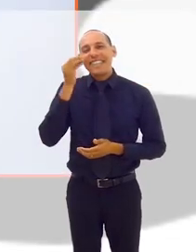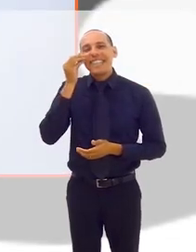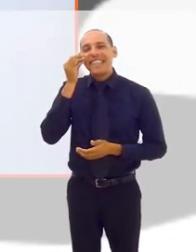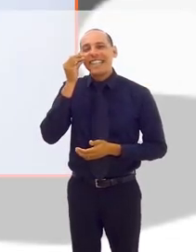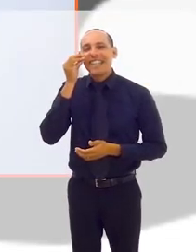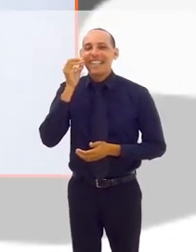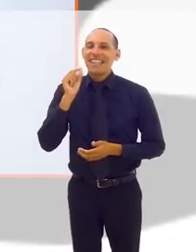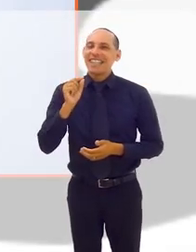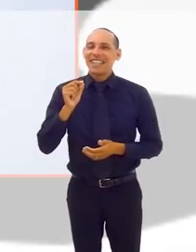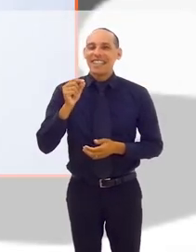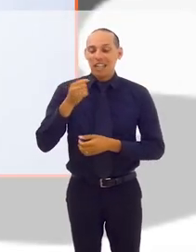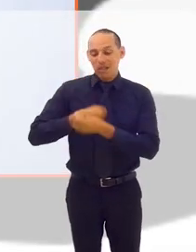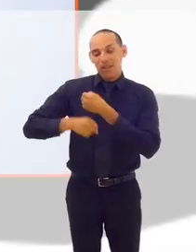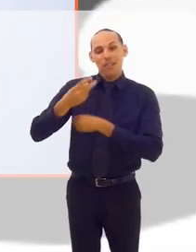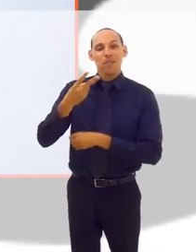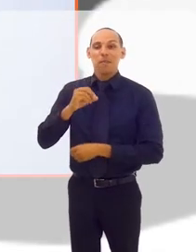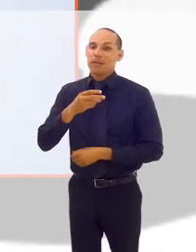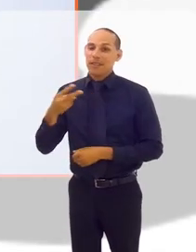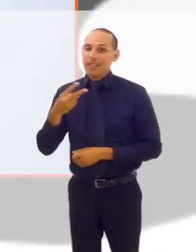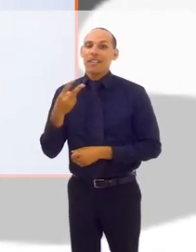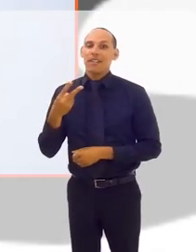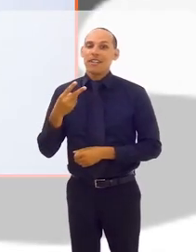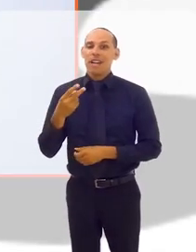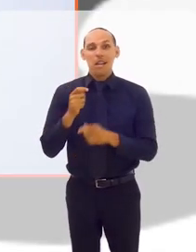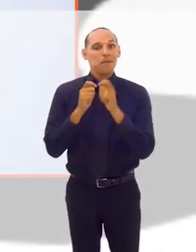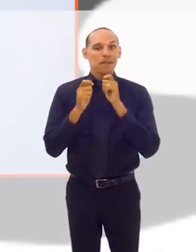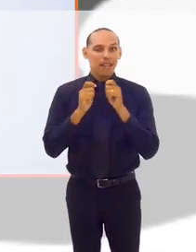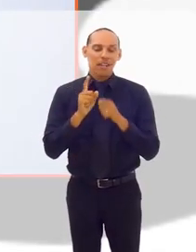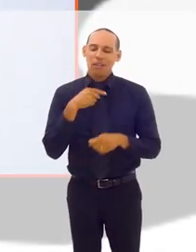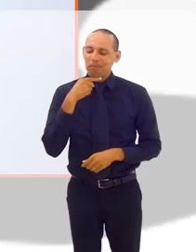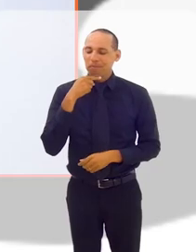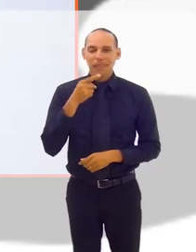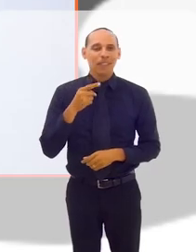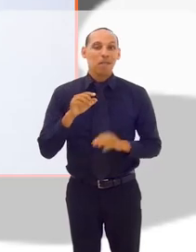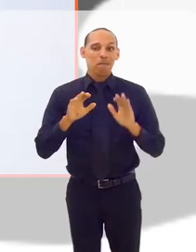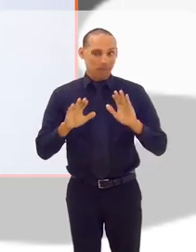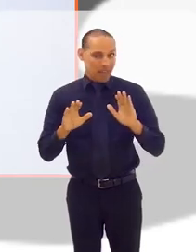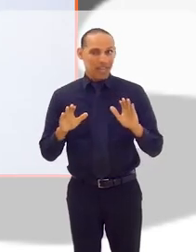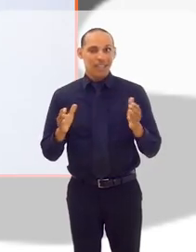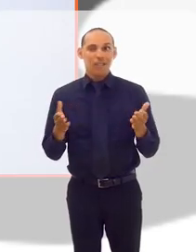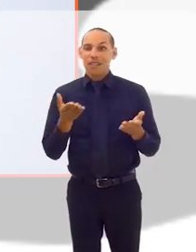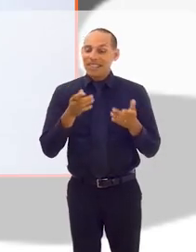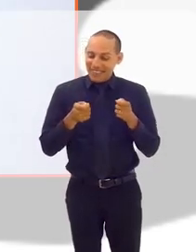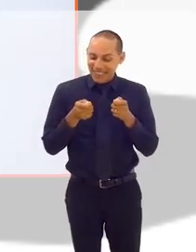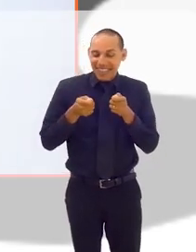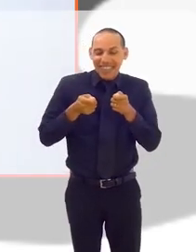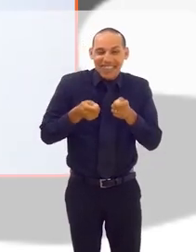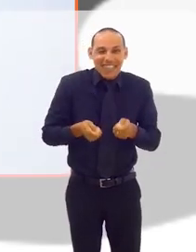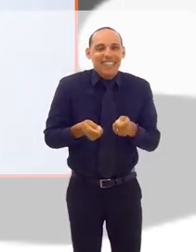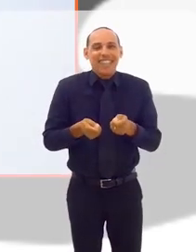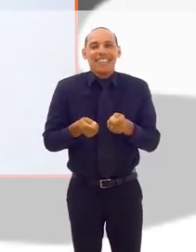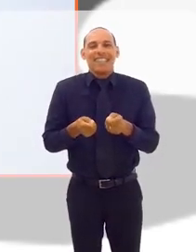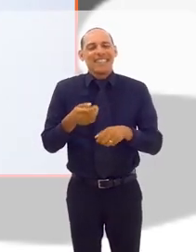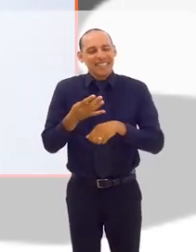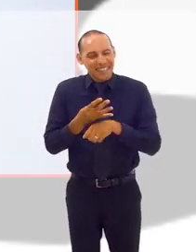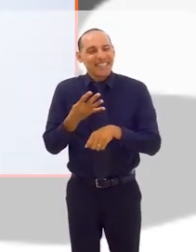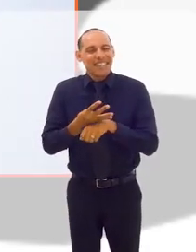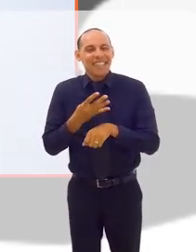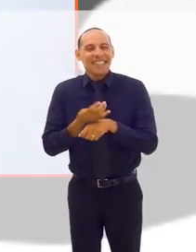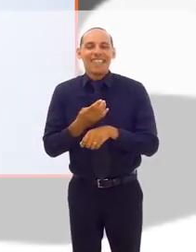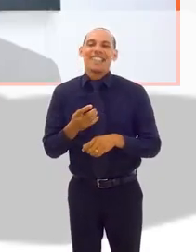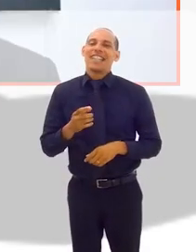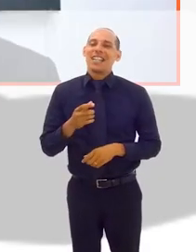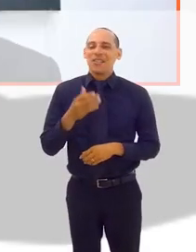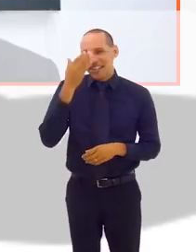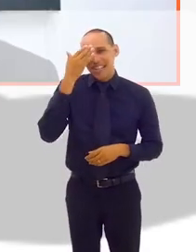tentou outrora ali no ano de 2022 fazer, né, a entrevista, a gente não conseguiu, mas você insistiu com a gente, foi